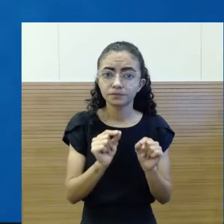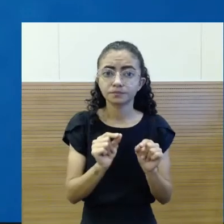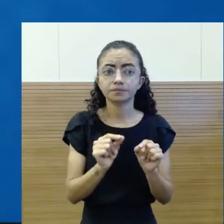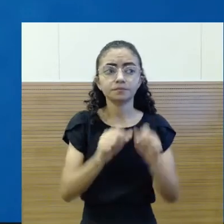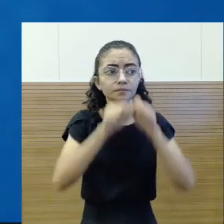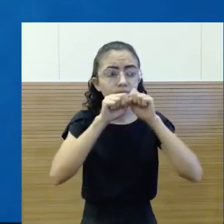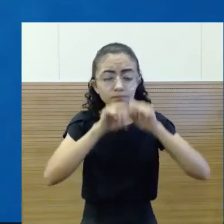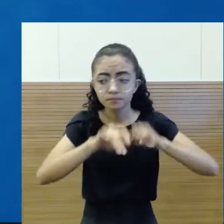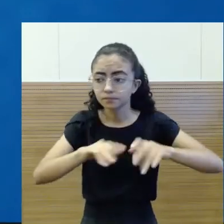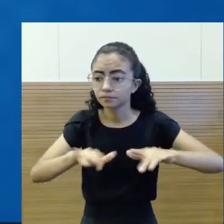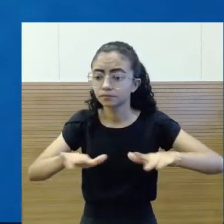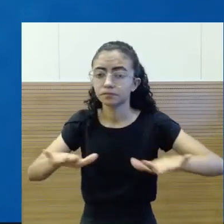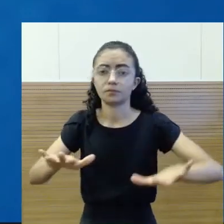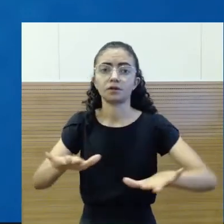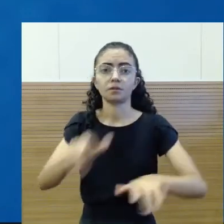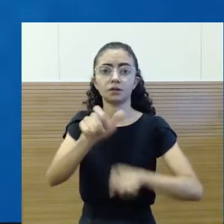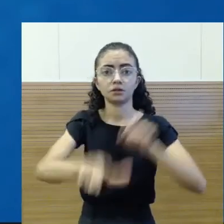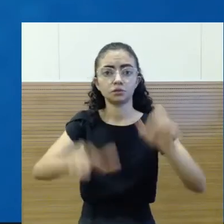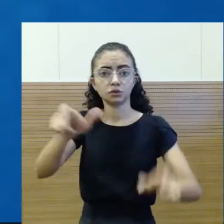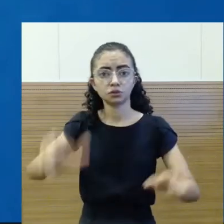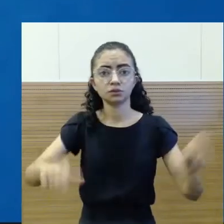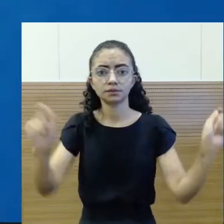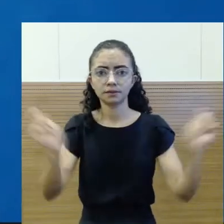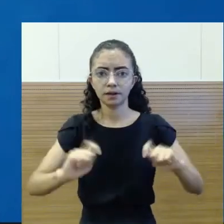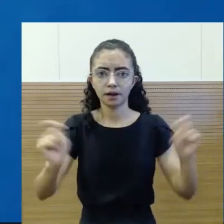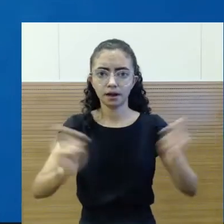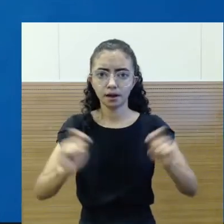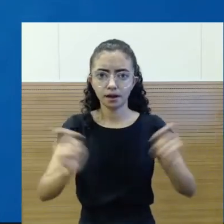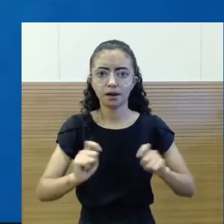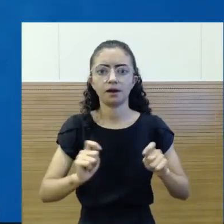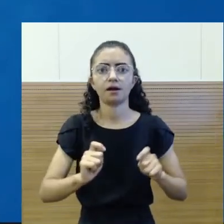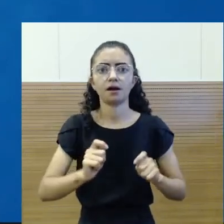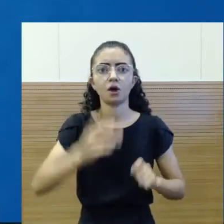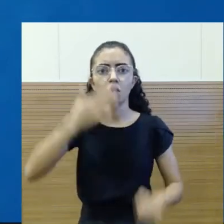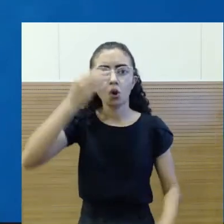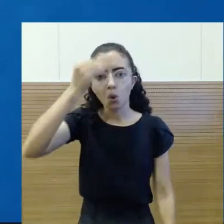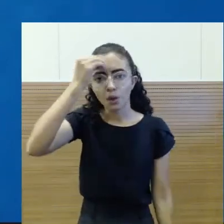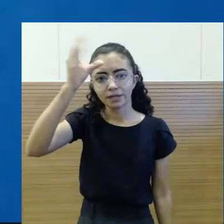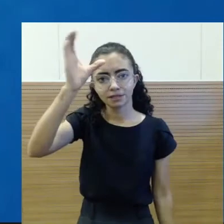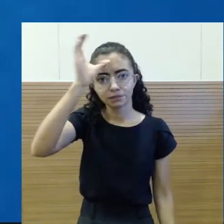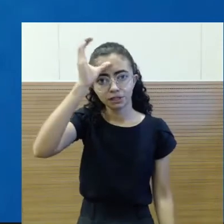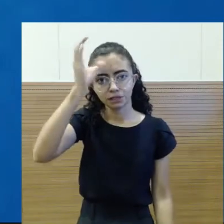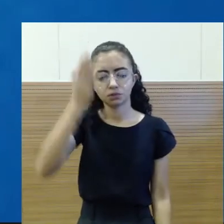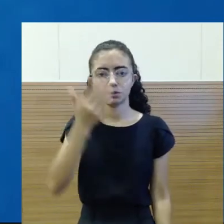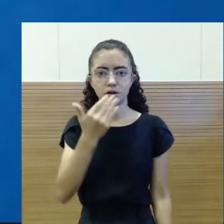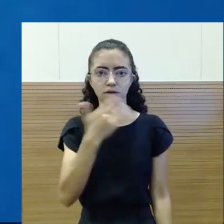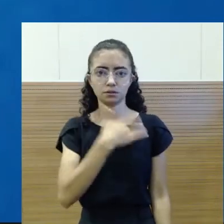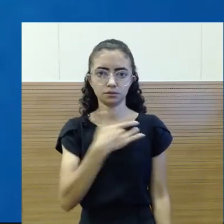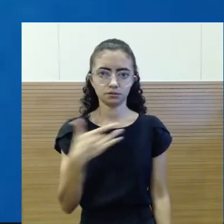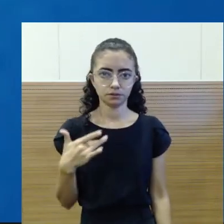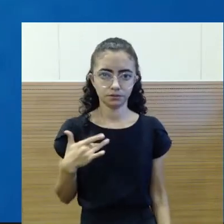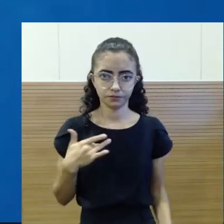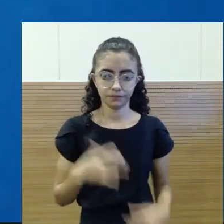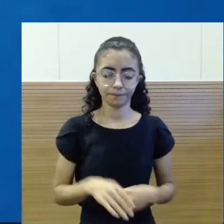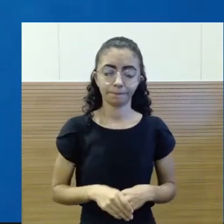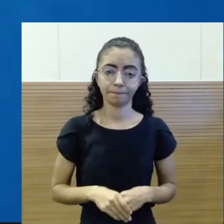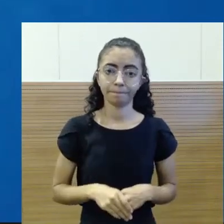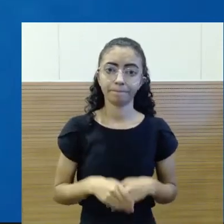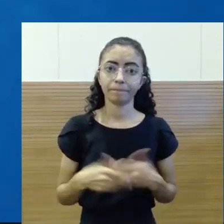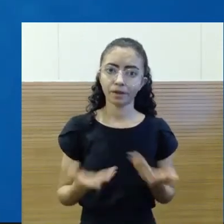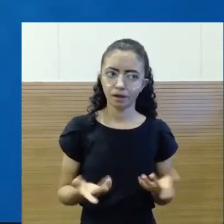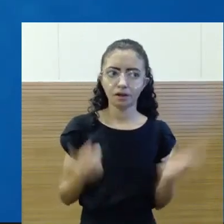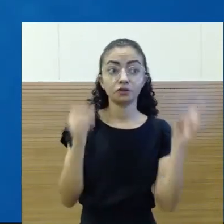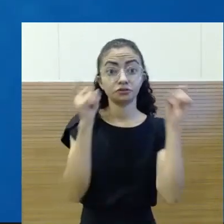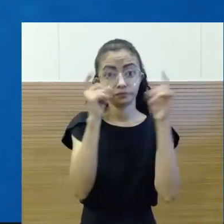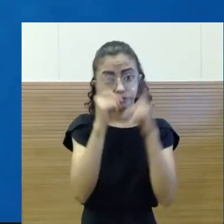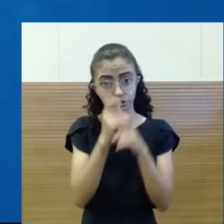às pessoas sobre dietas saudáveis e sustentáveis. Certamente é algo difícil, é uma